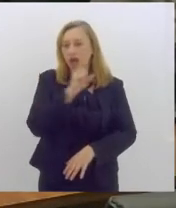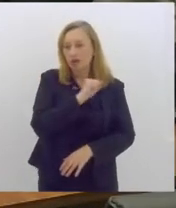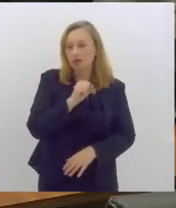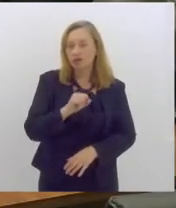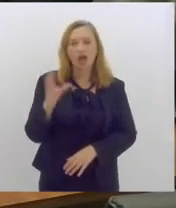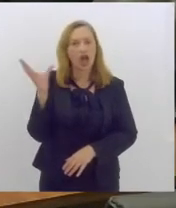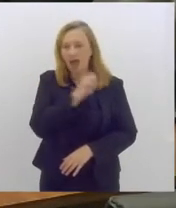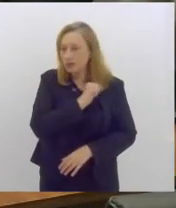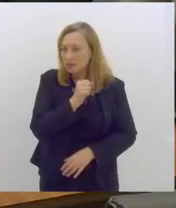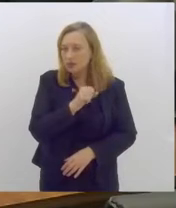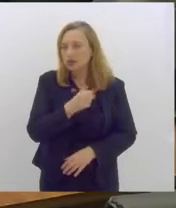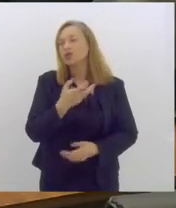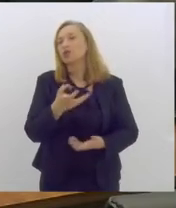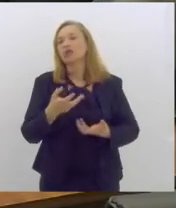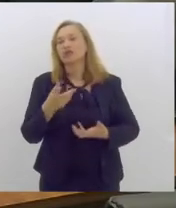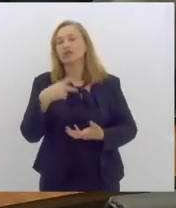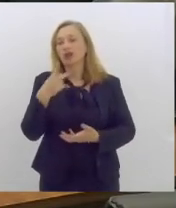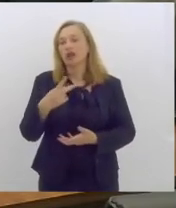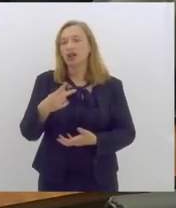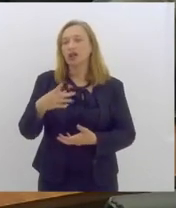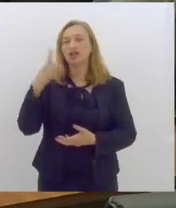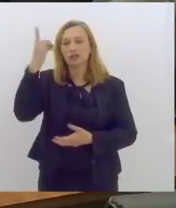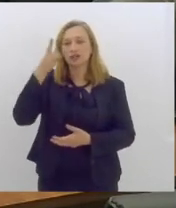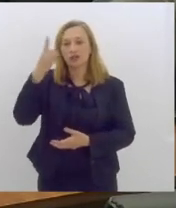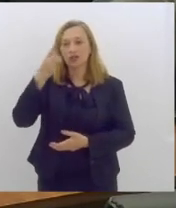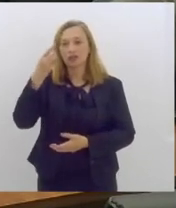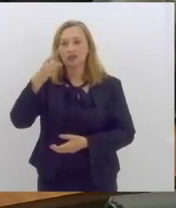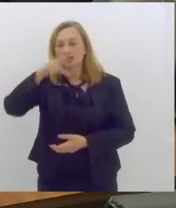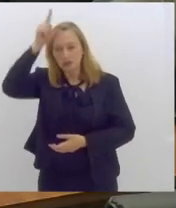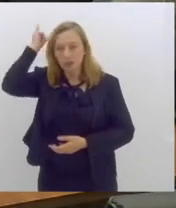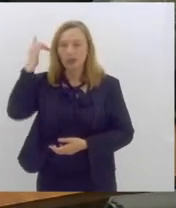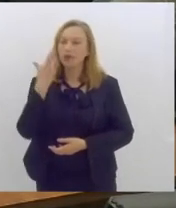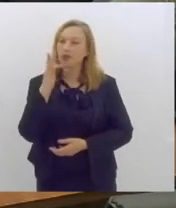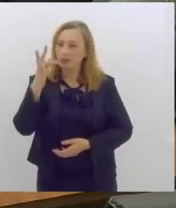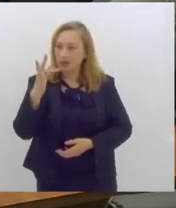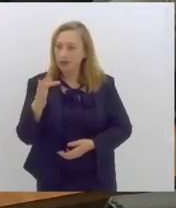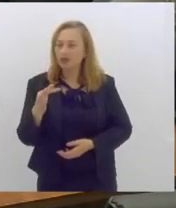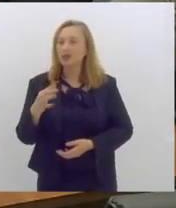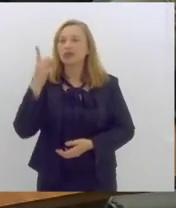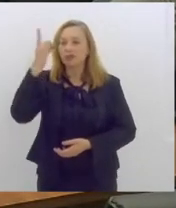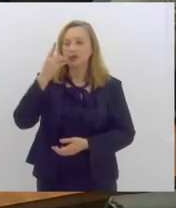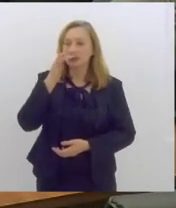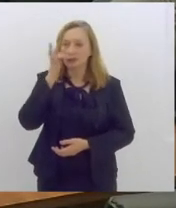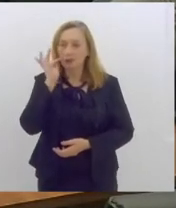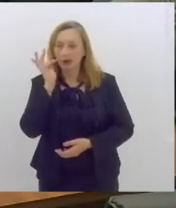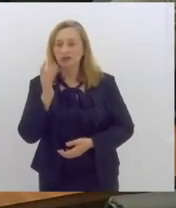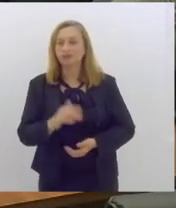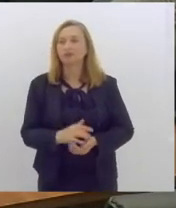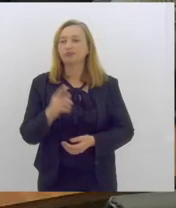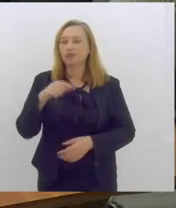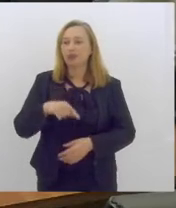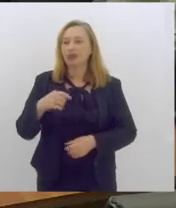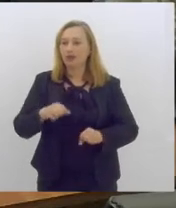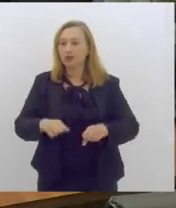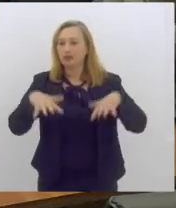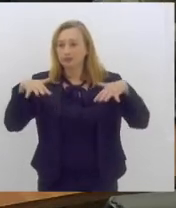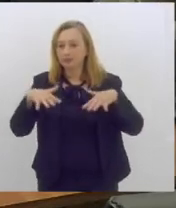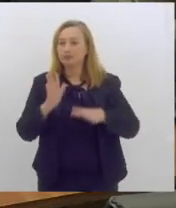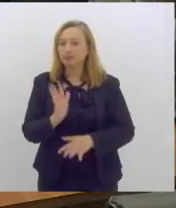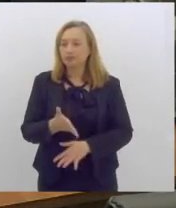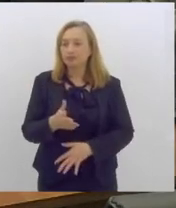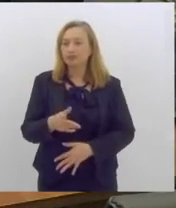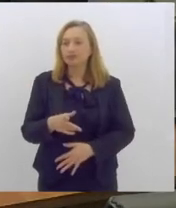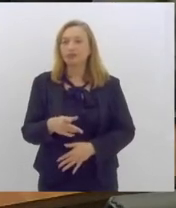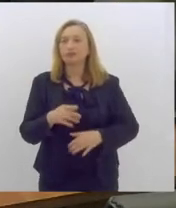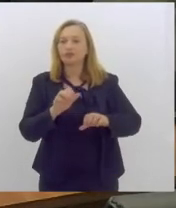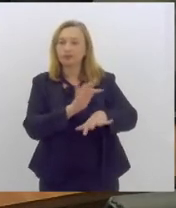muito rapidamente eu só queria repercutir nos Paulo vai ser muito breve Deputado falar para serafini tempo de aqui do plenário nós já